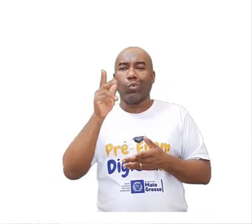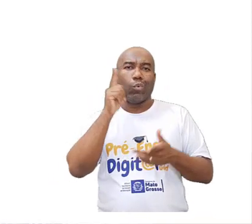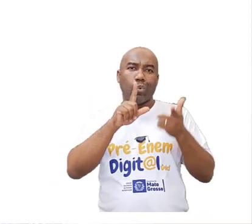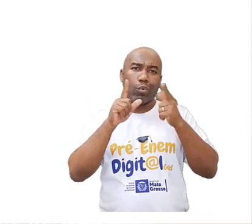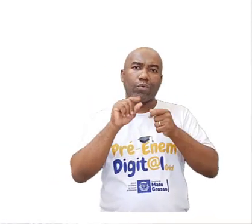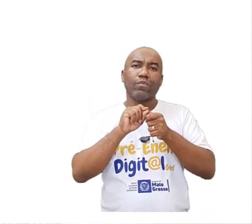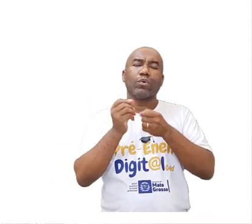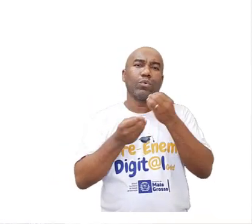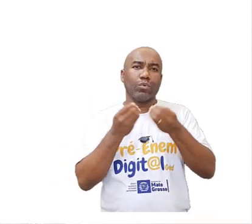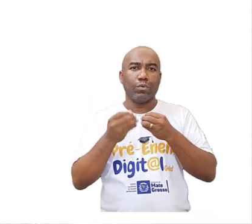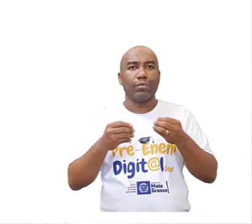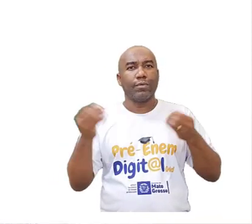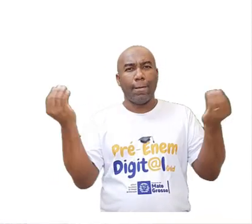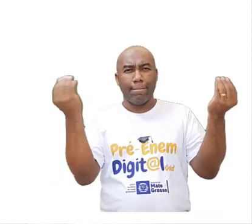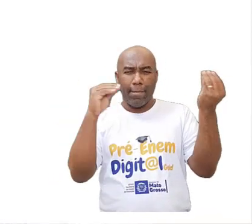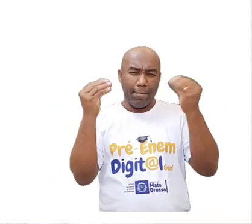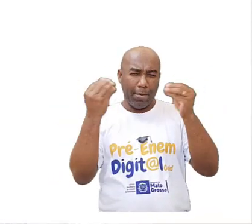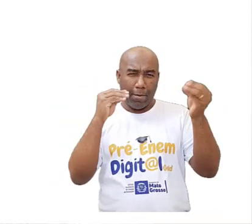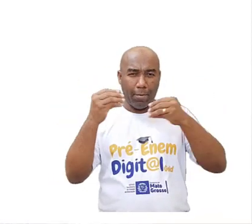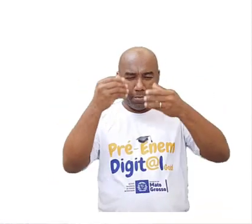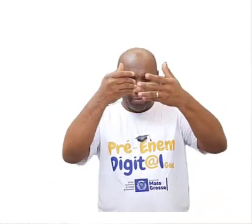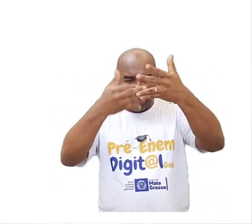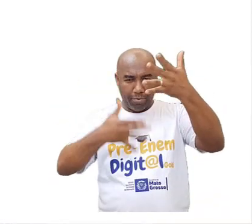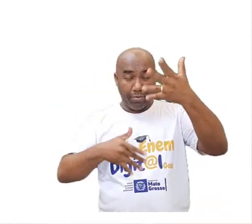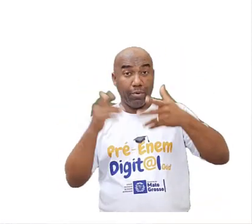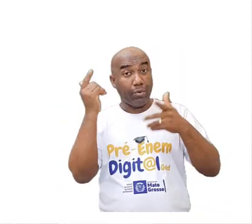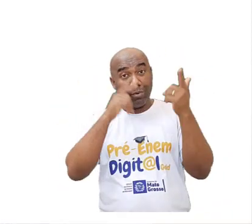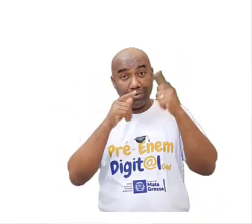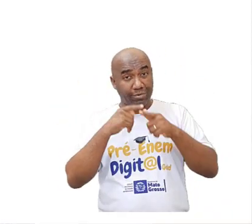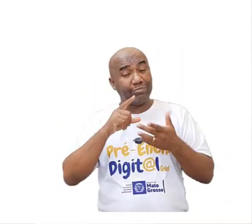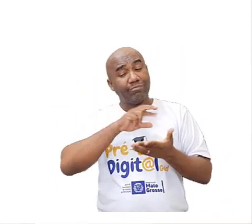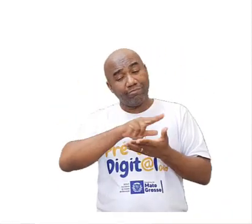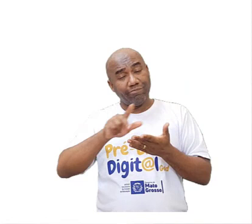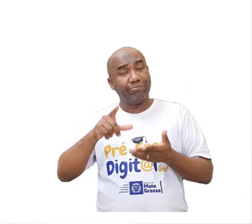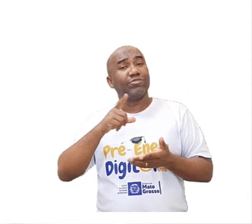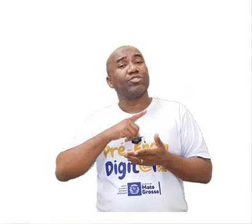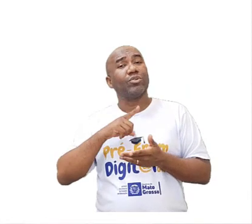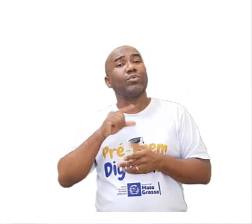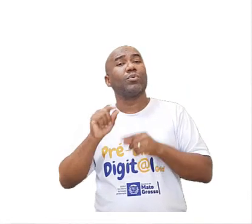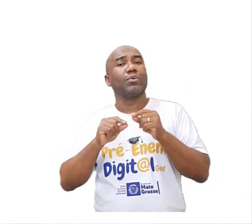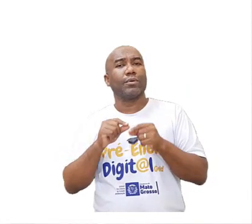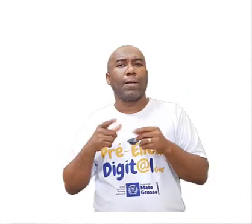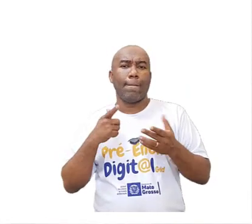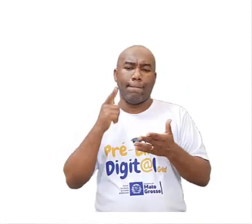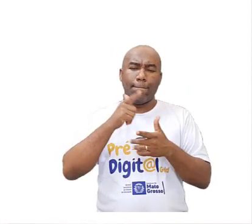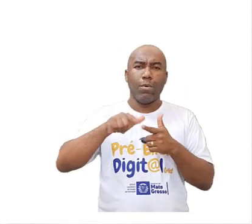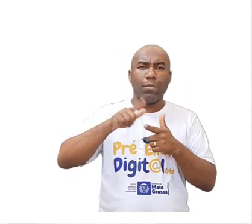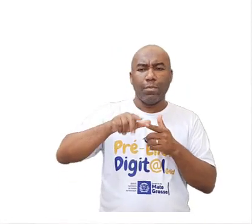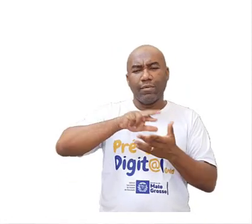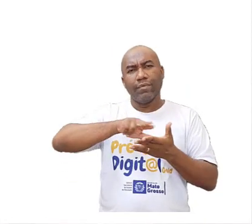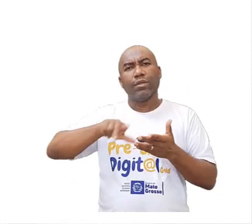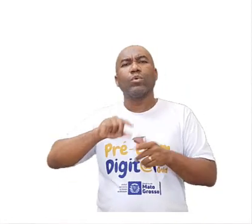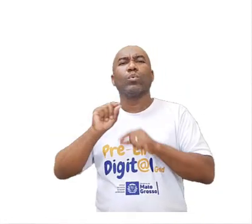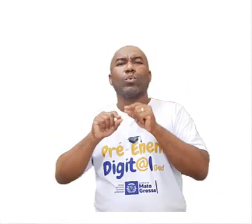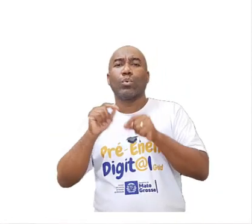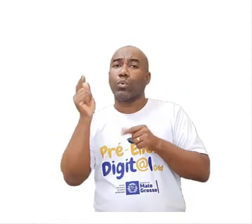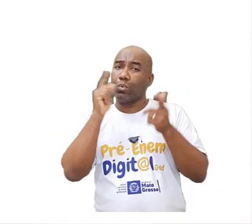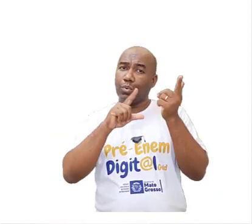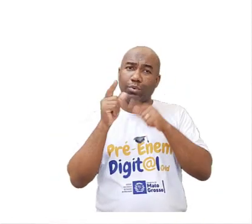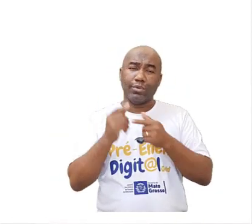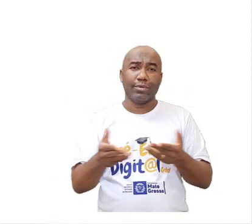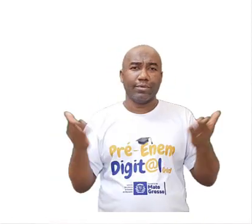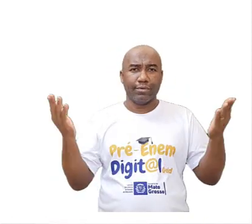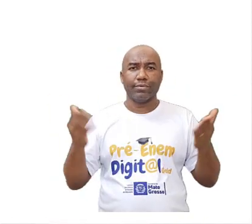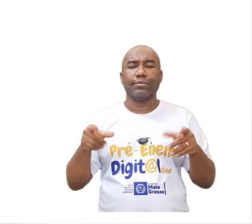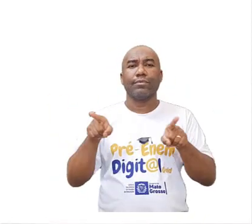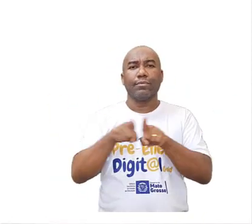anote o ministério e a função dele. Assim você vai ter uma lista de agentes para qualquer tipo de problema que aparecer. Eu te